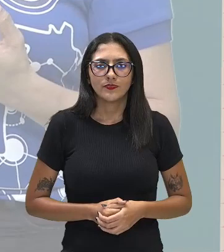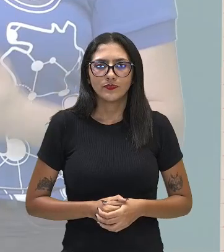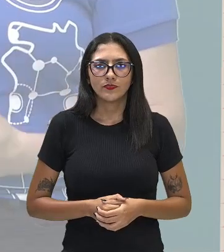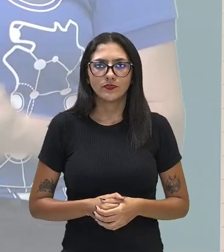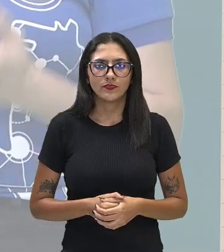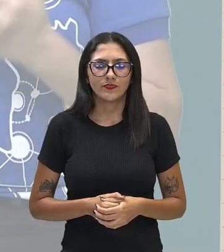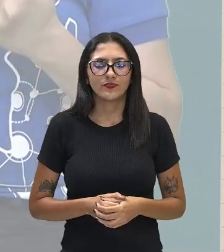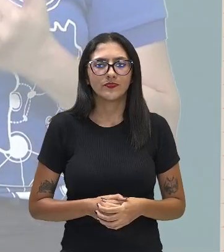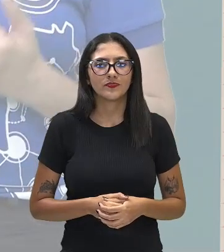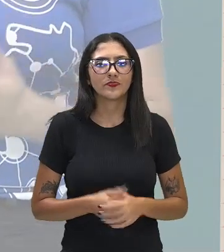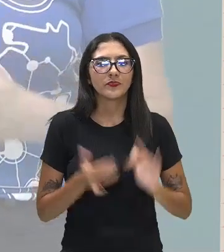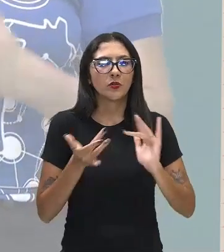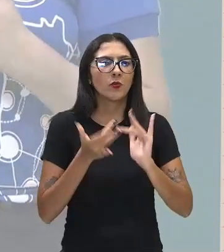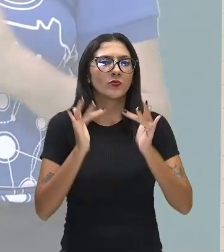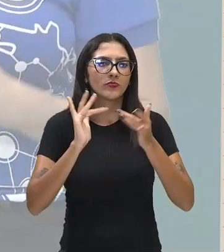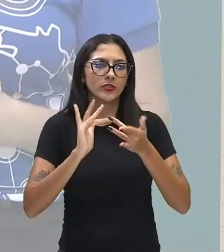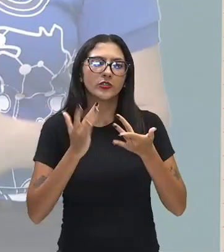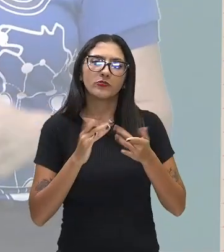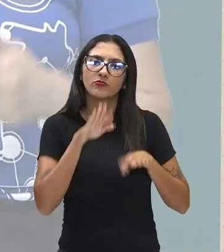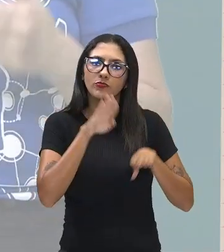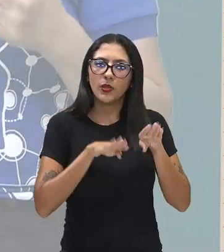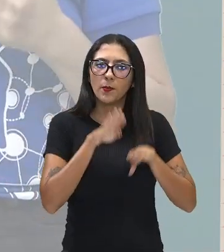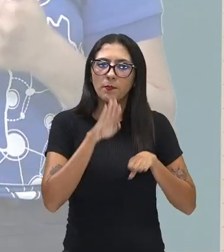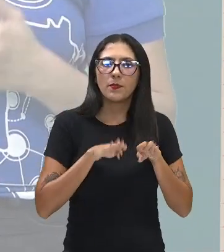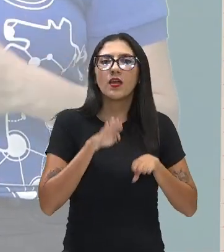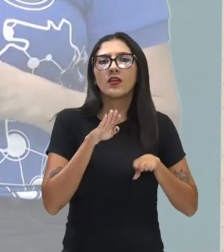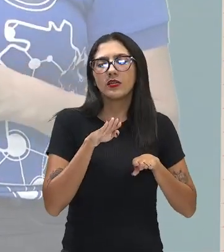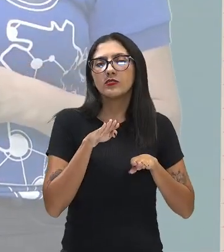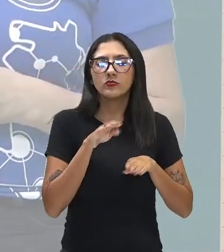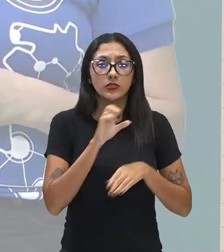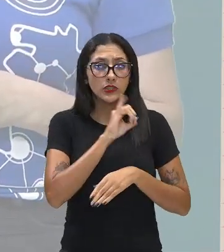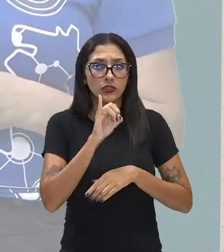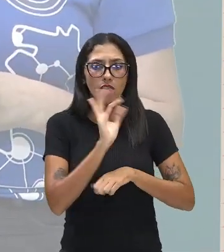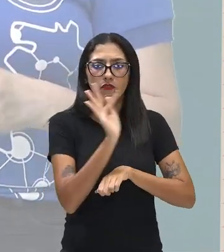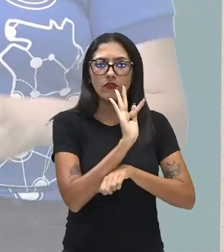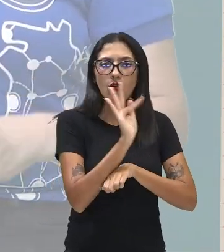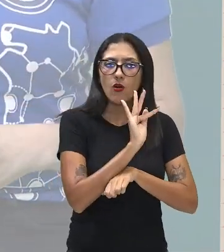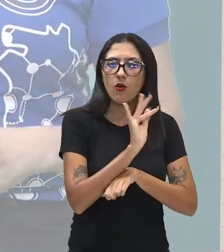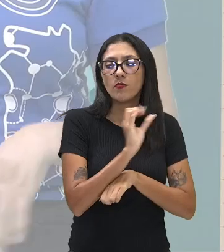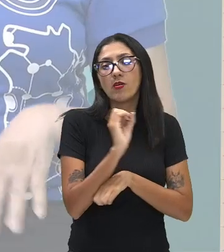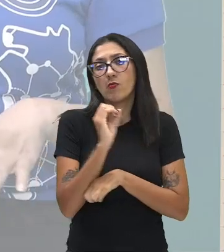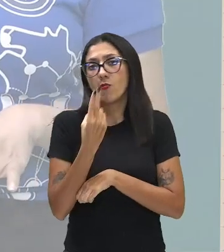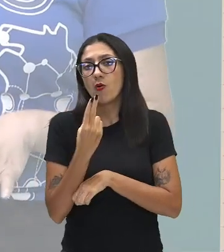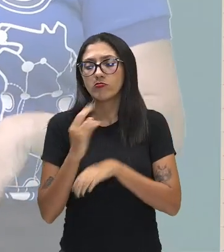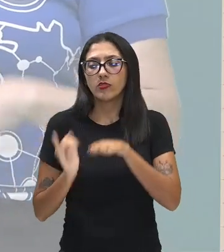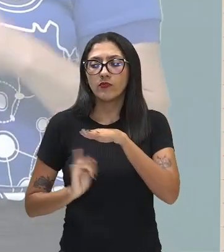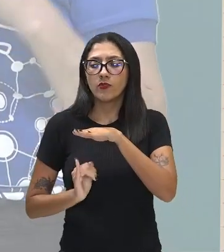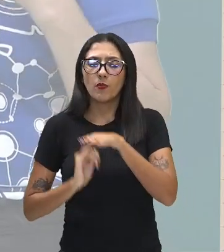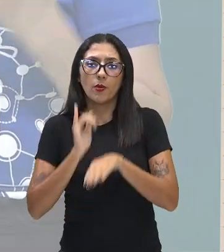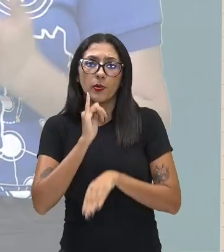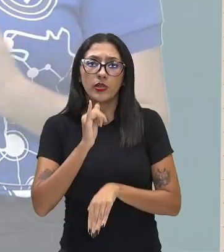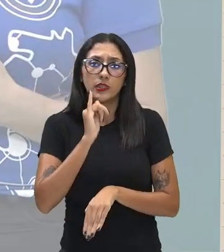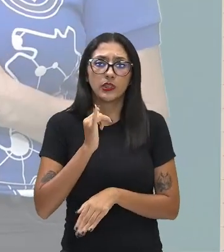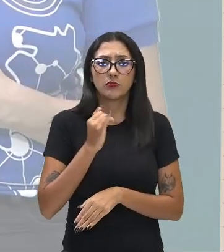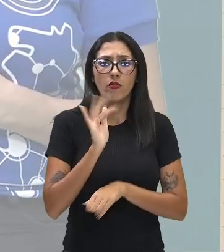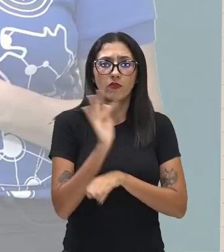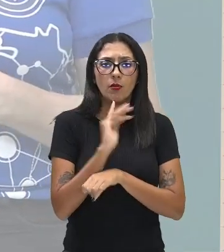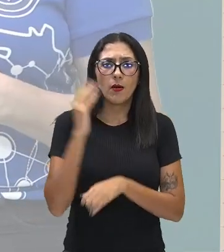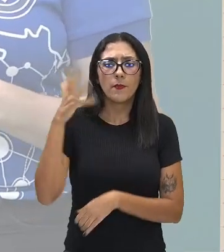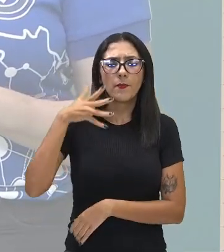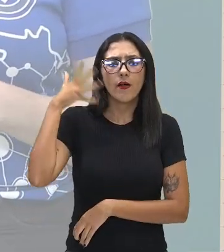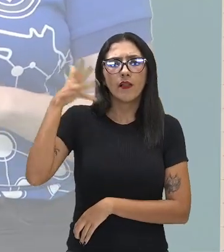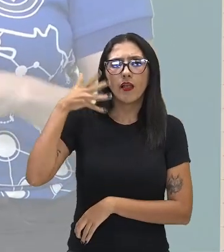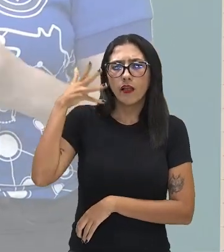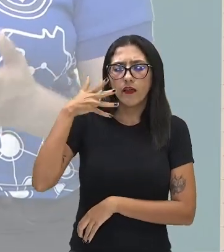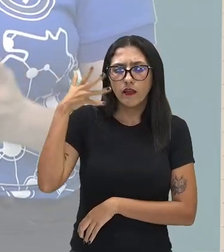contextos variam entre situações de maior ou menor formalidade, que pode ser em seminário, pode ser em